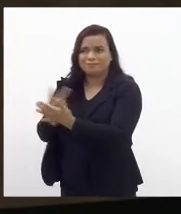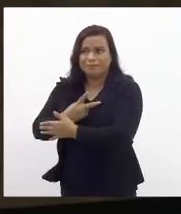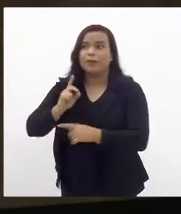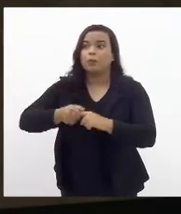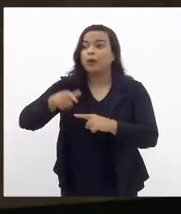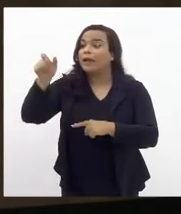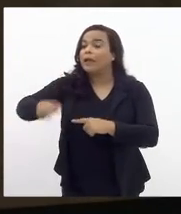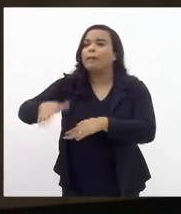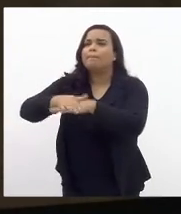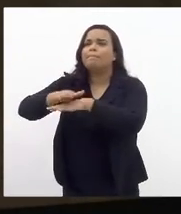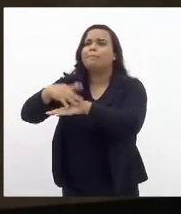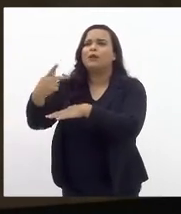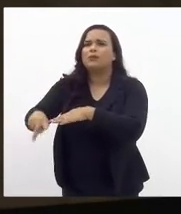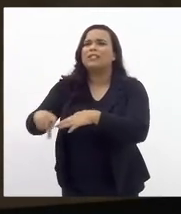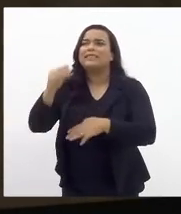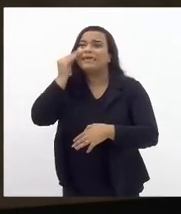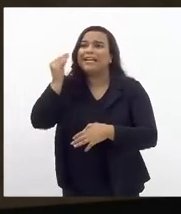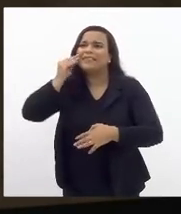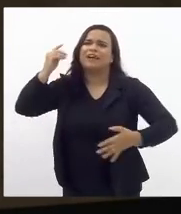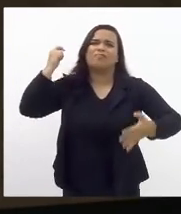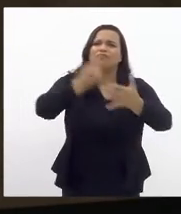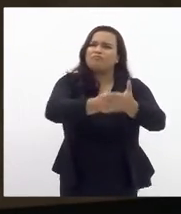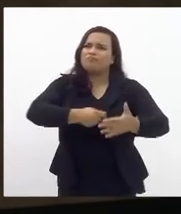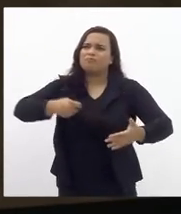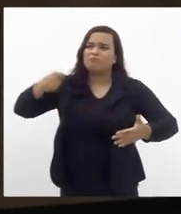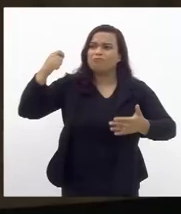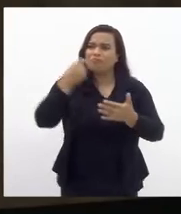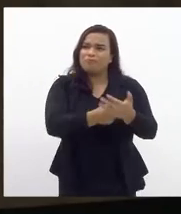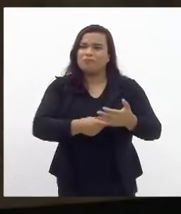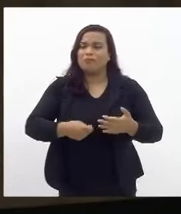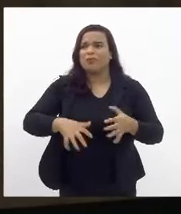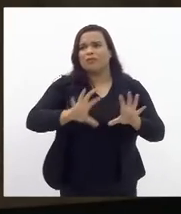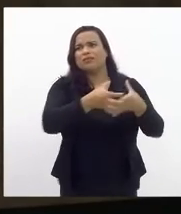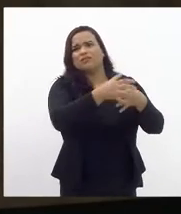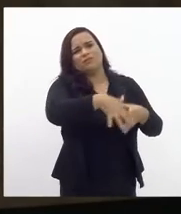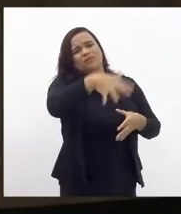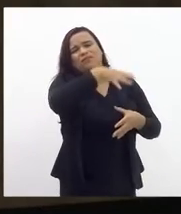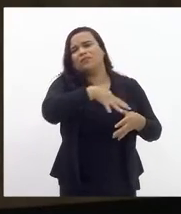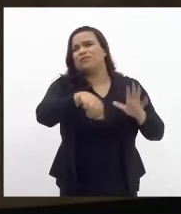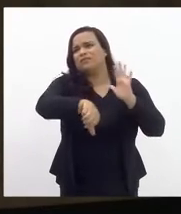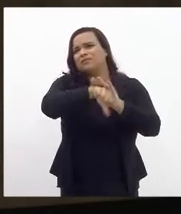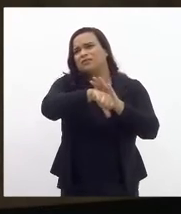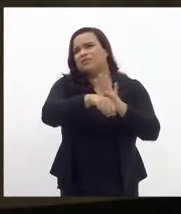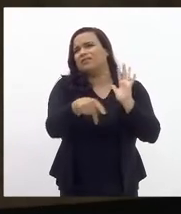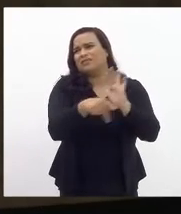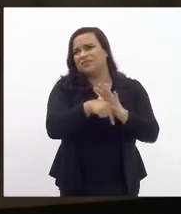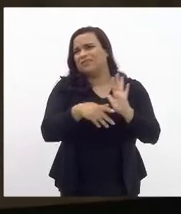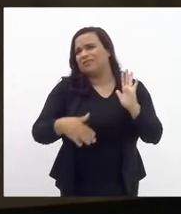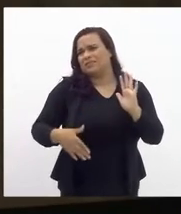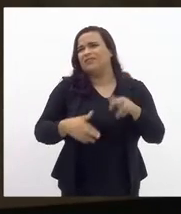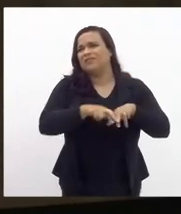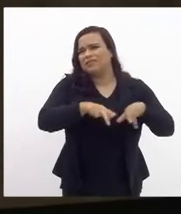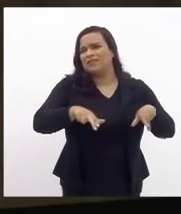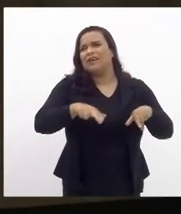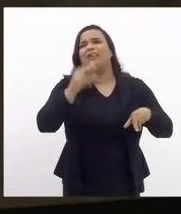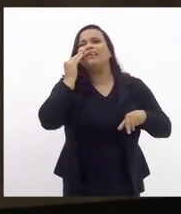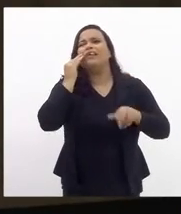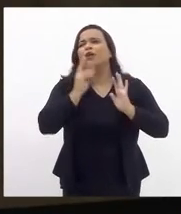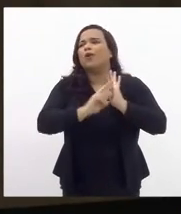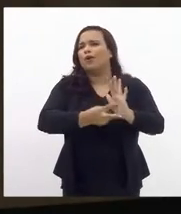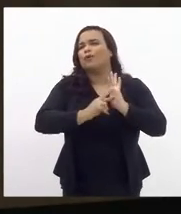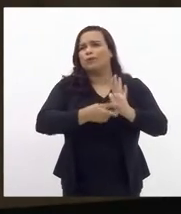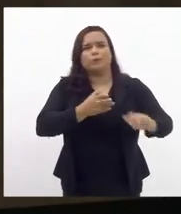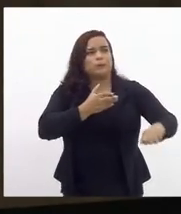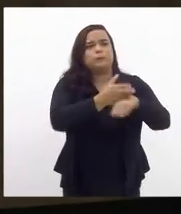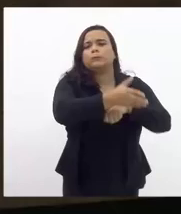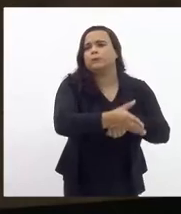tentava, digamos, enfrentar um lobby criminoso que tomava conta de um condomínio do qual ele se tornou